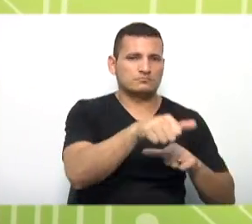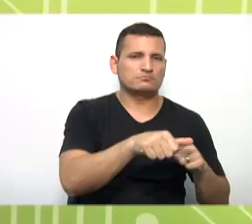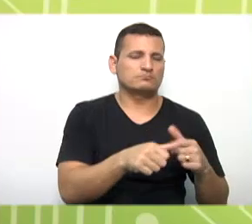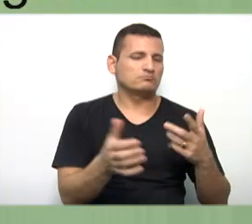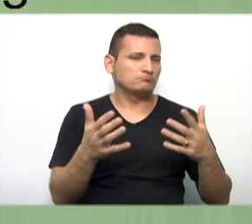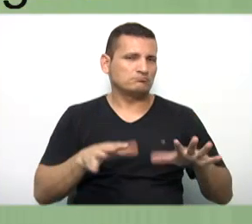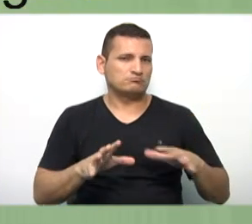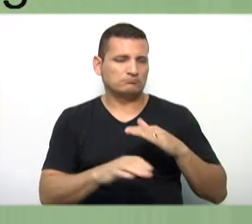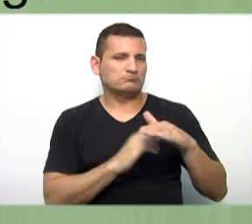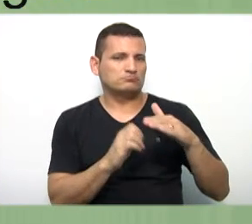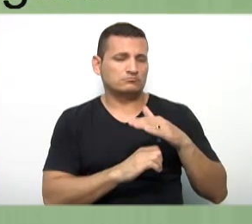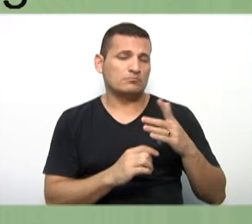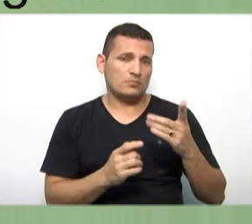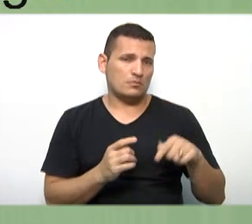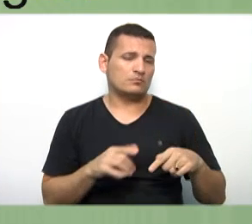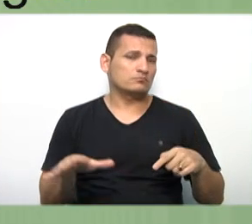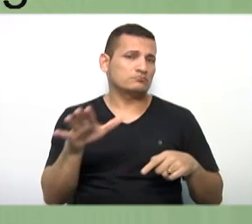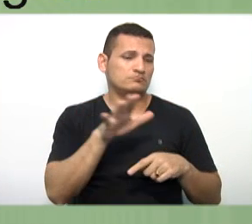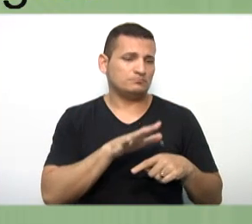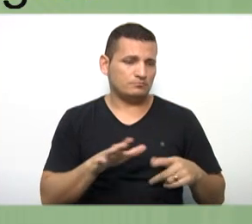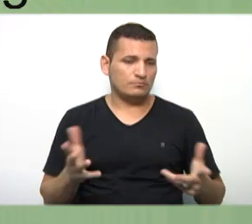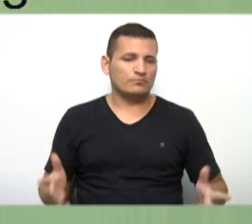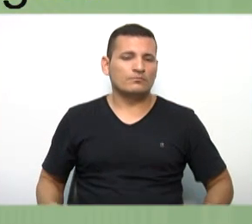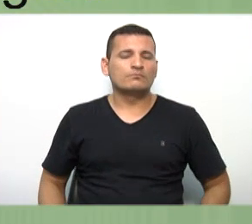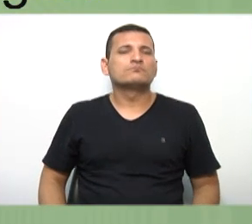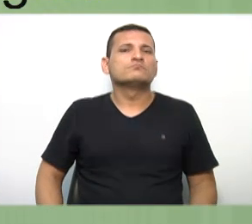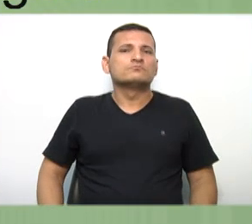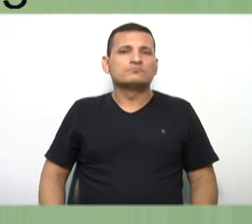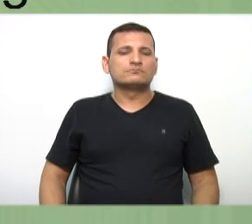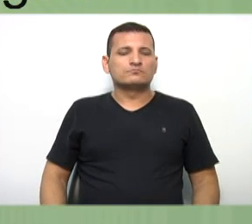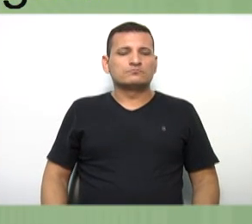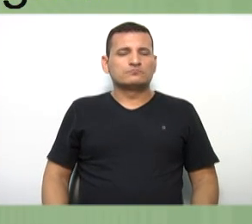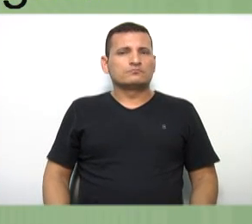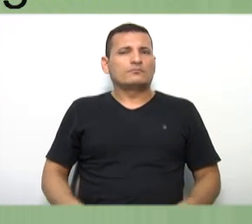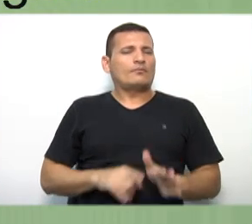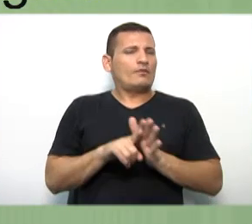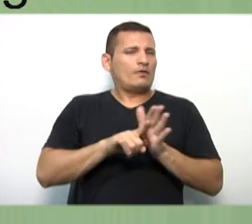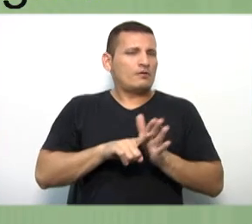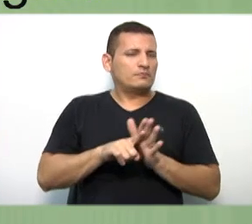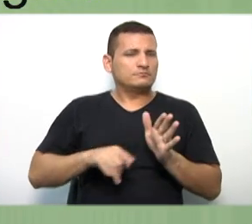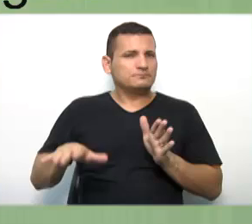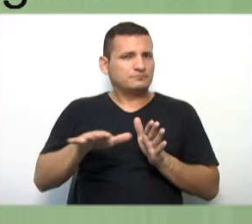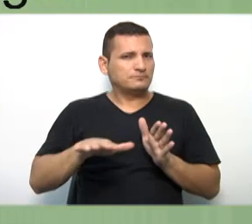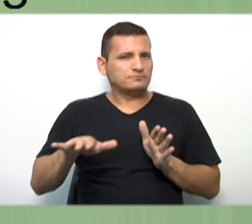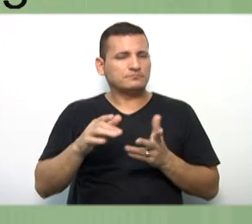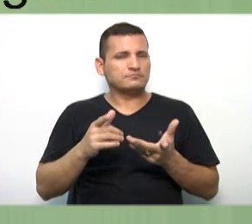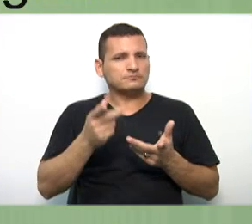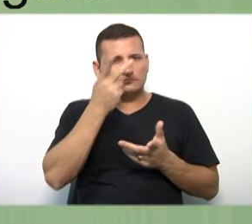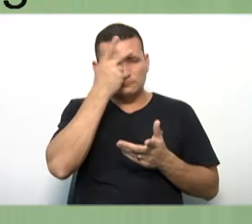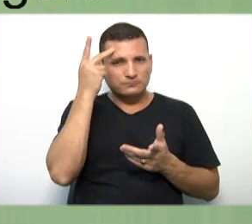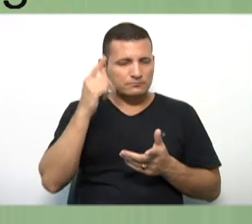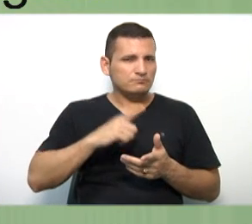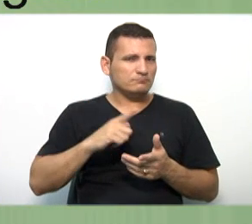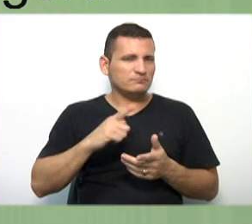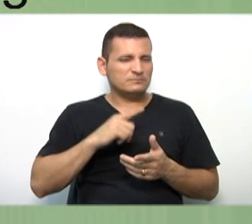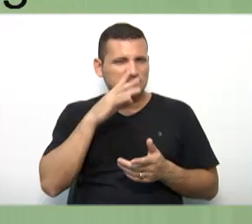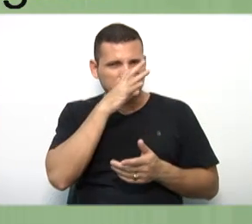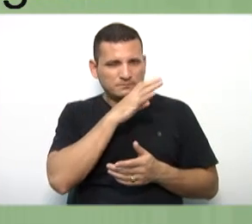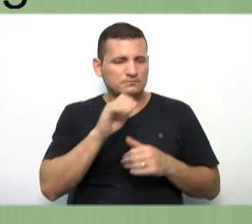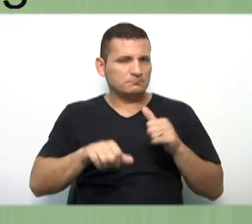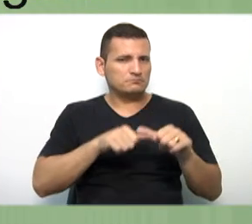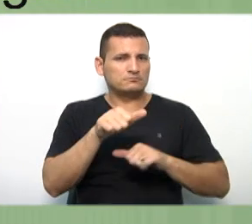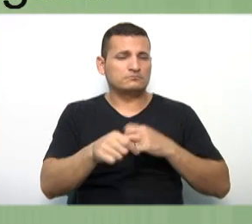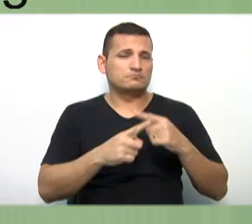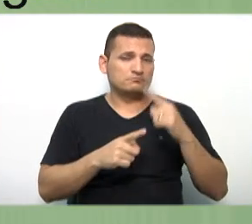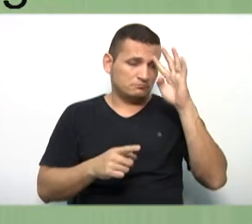de maneira geral, e segundo os estudiosos da área, as pessoas são resistentes à mudança, pois